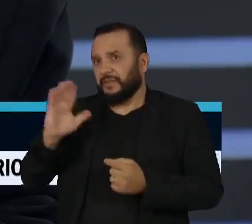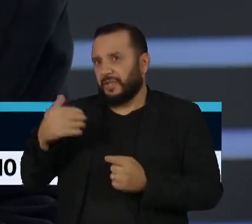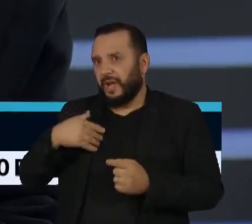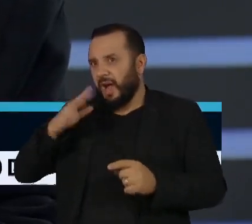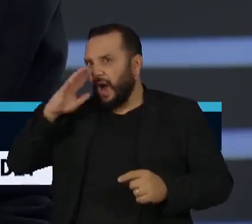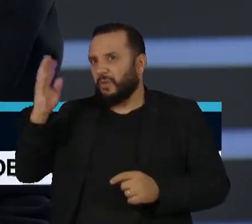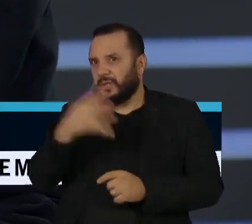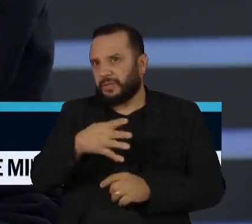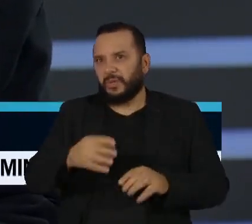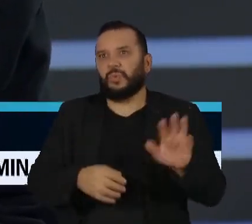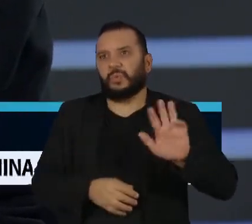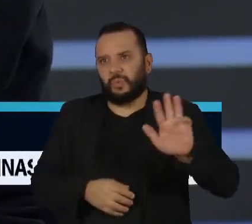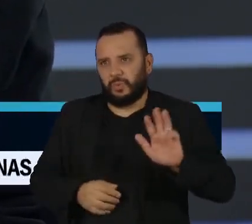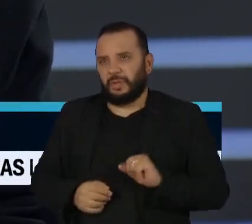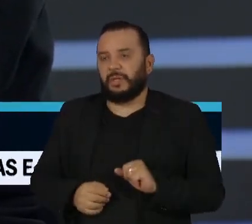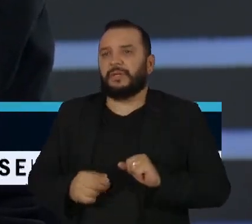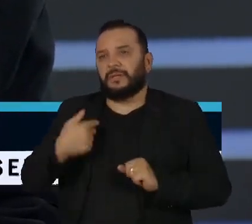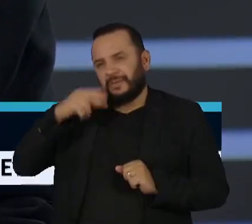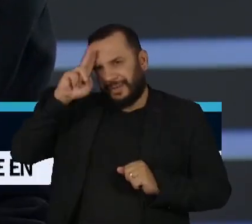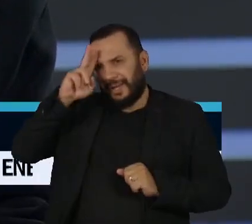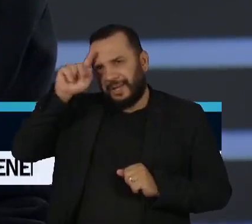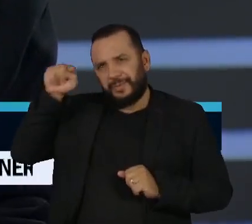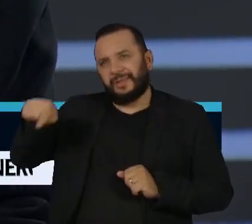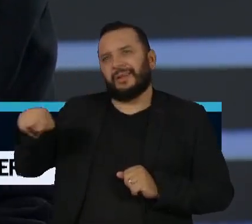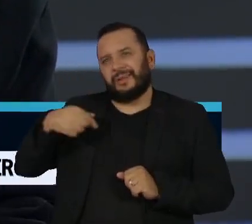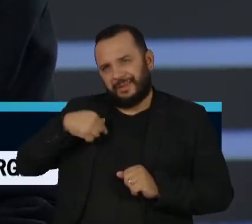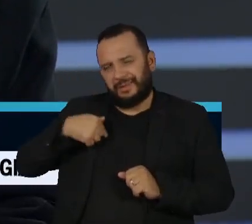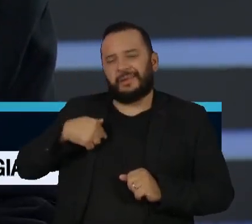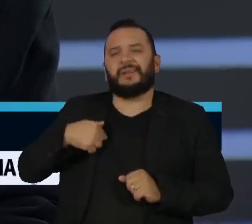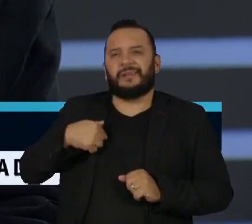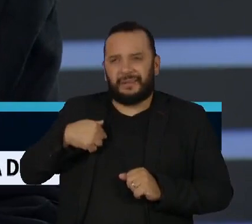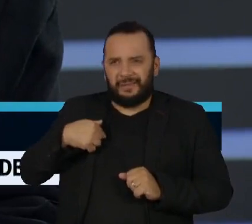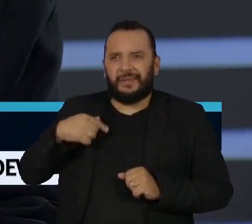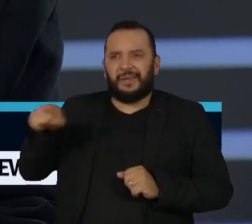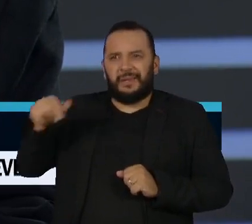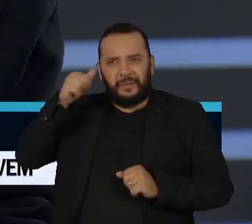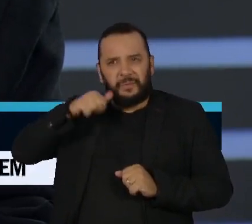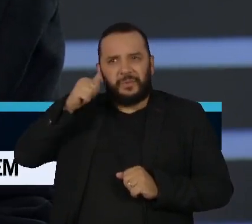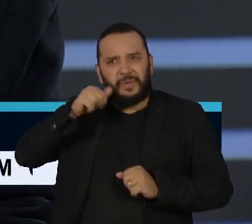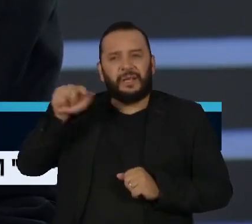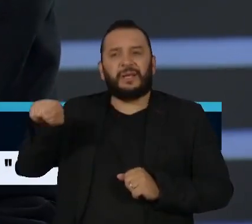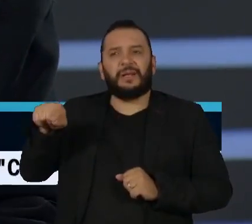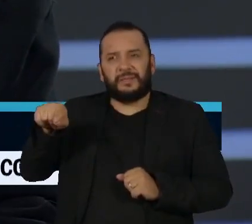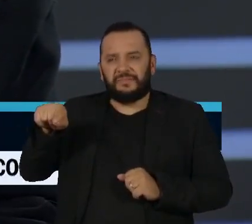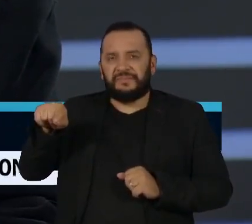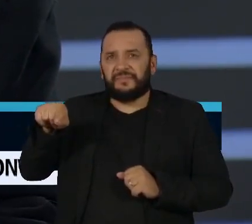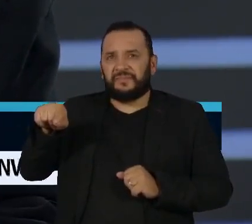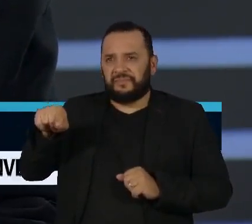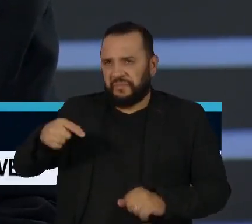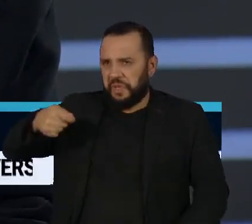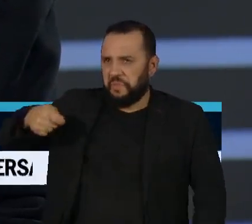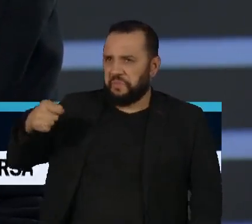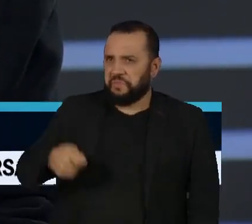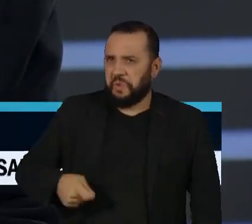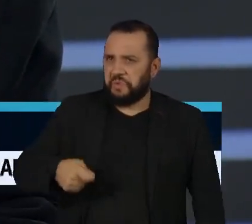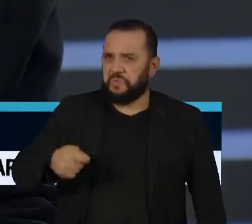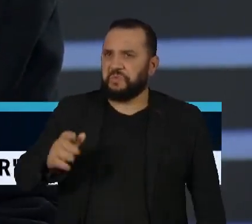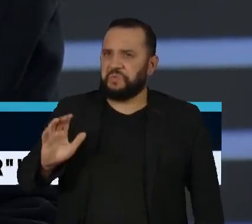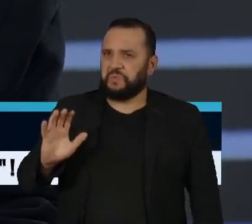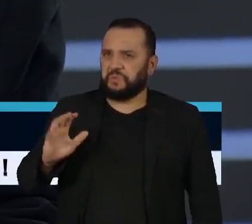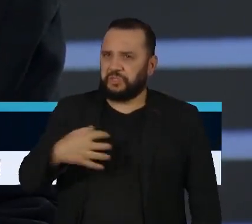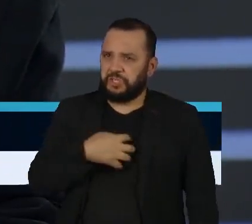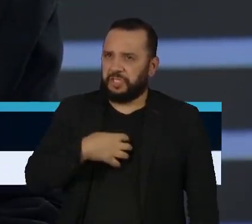Lula na época eu lembro dela ela era uma juíza de assim de comportamento